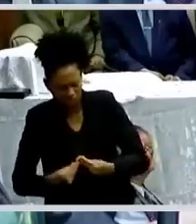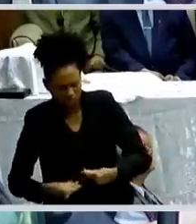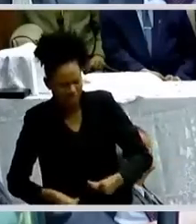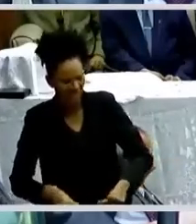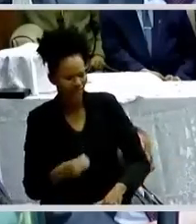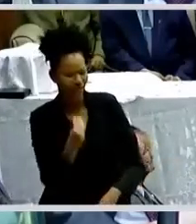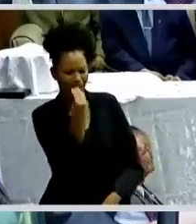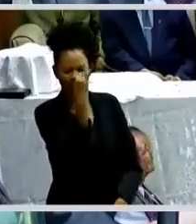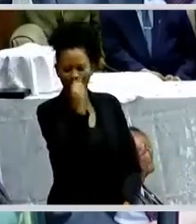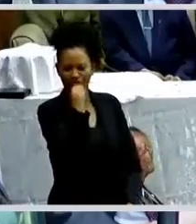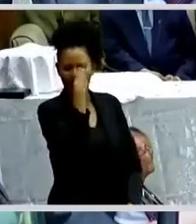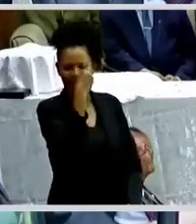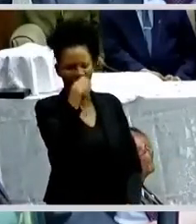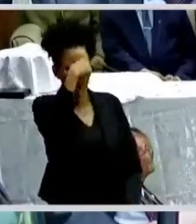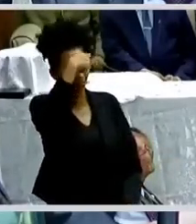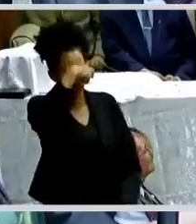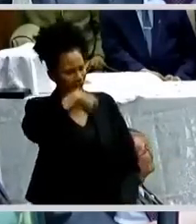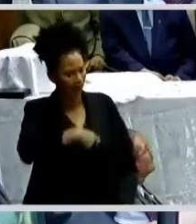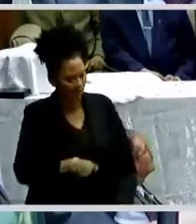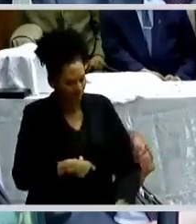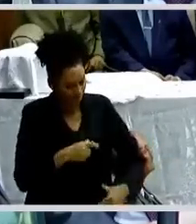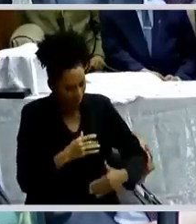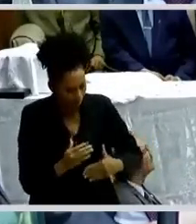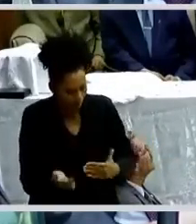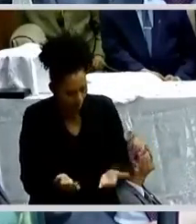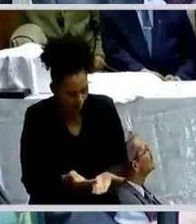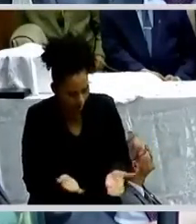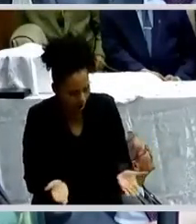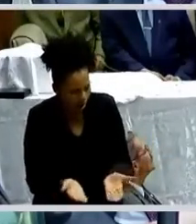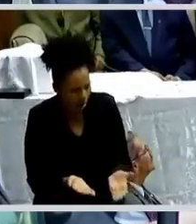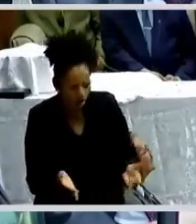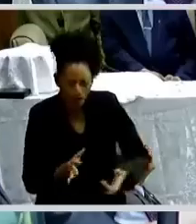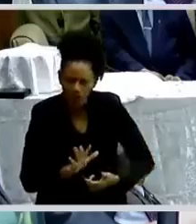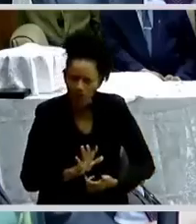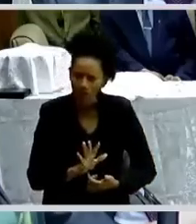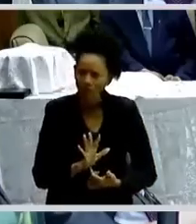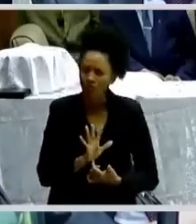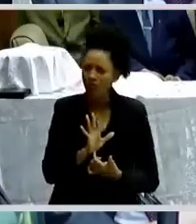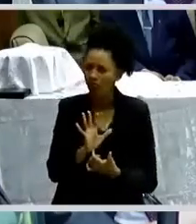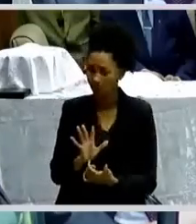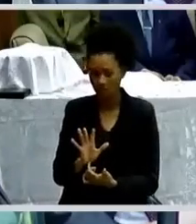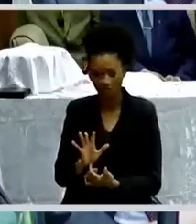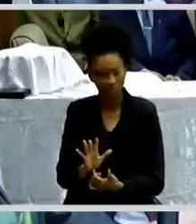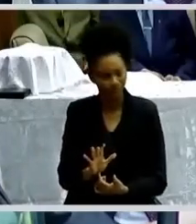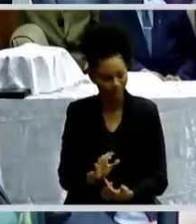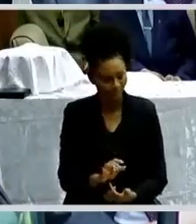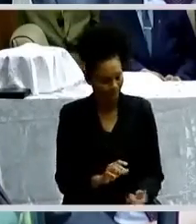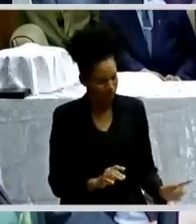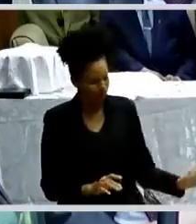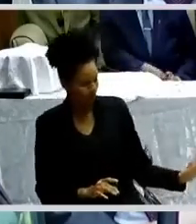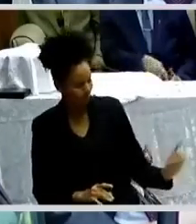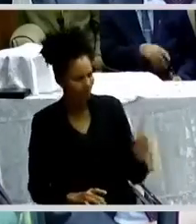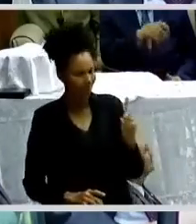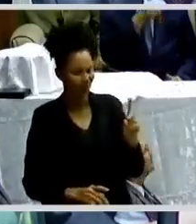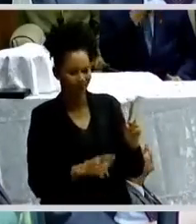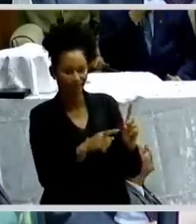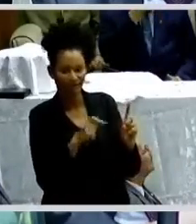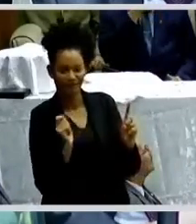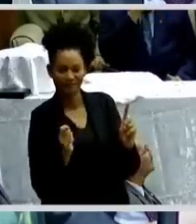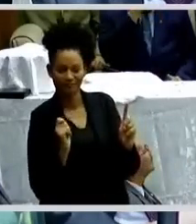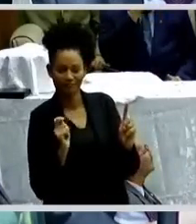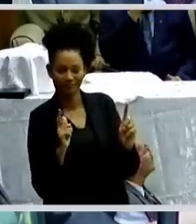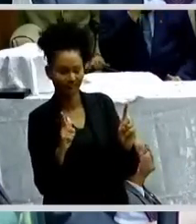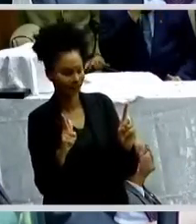espiritualmente. Então, é quando agora apresenta Davi. Quando Deus